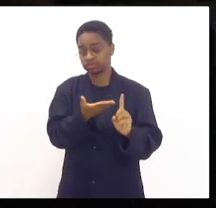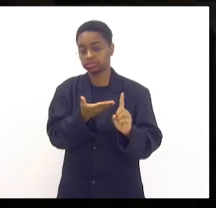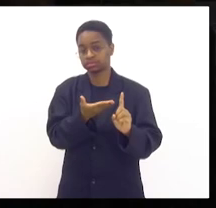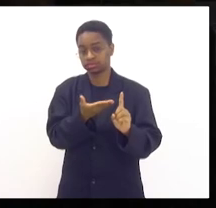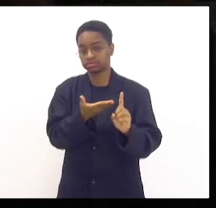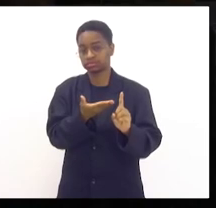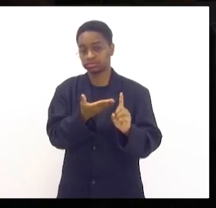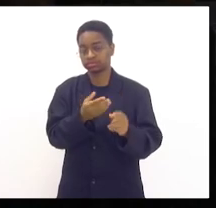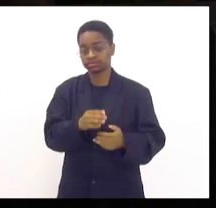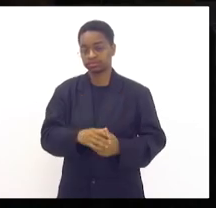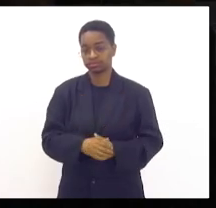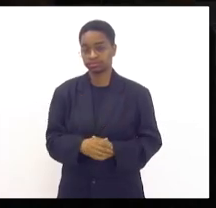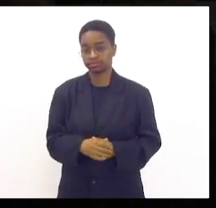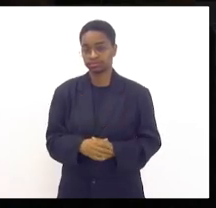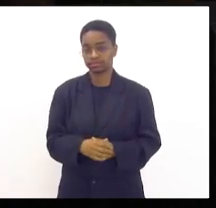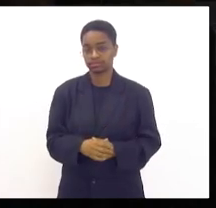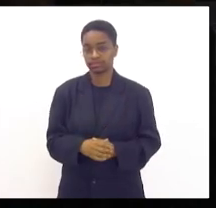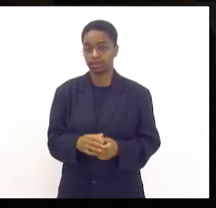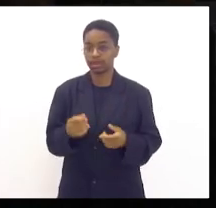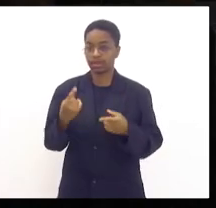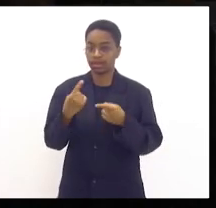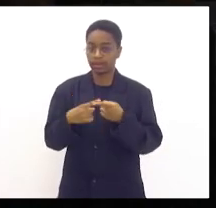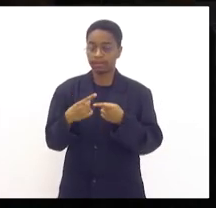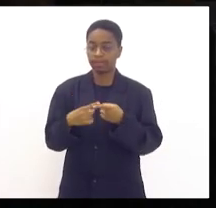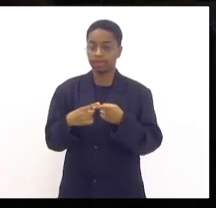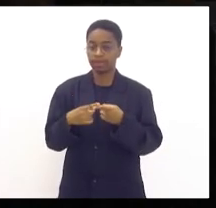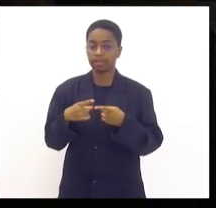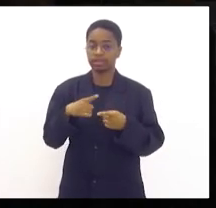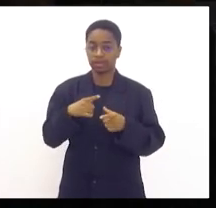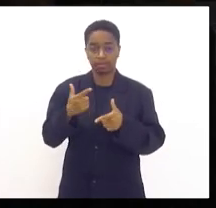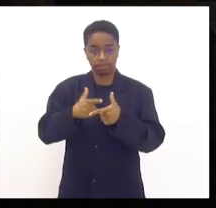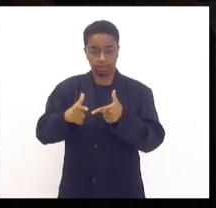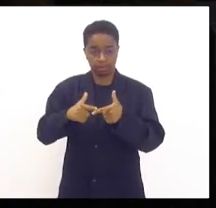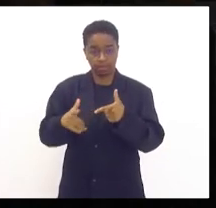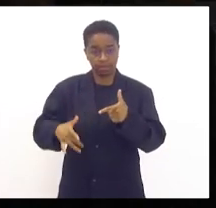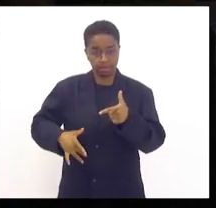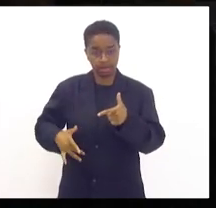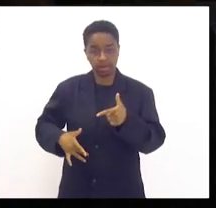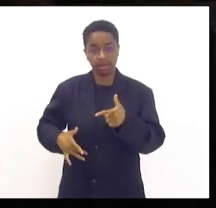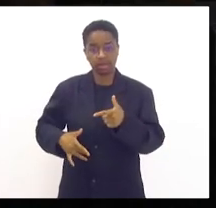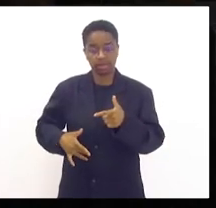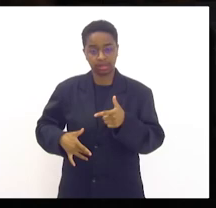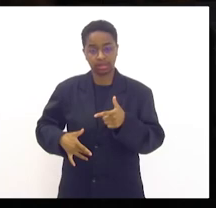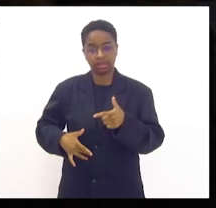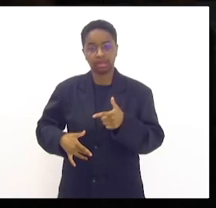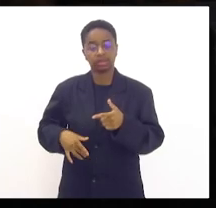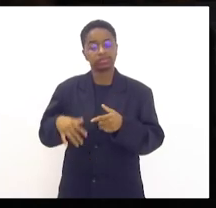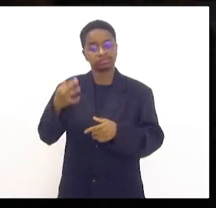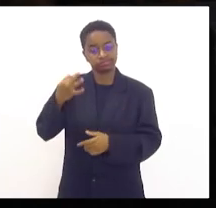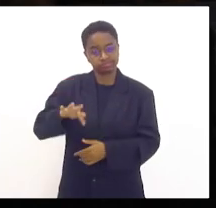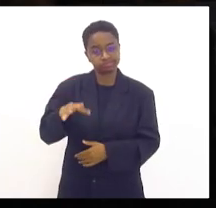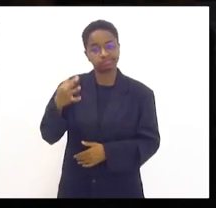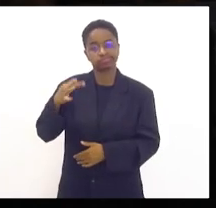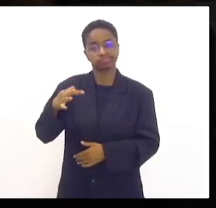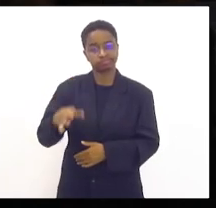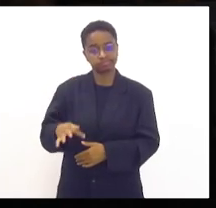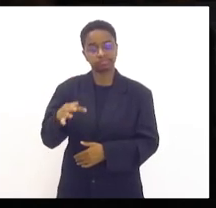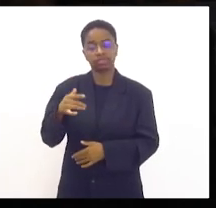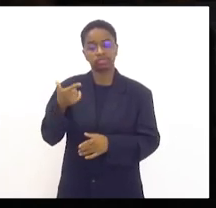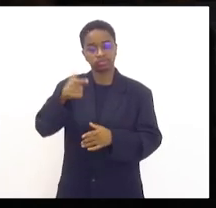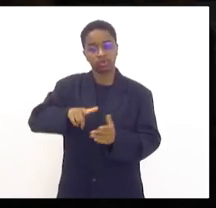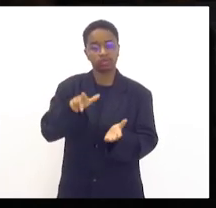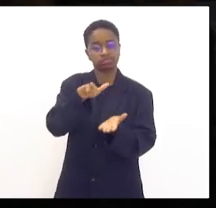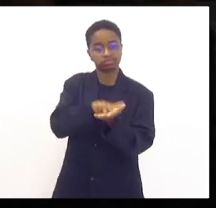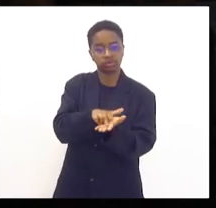Excelência, porque as pedras de rins não param lhe de machucar, de lhe